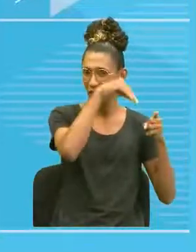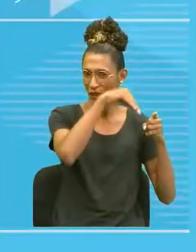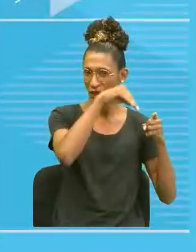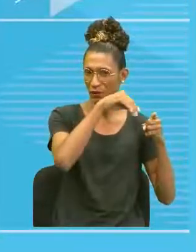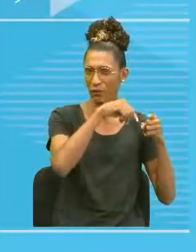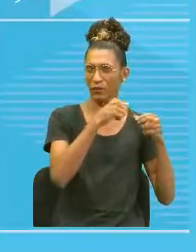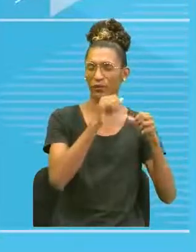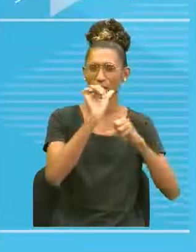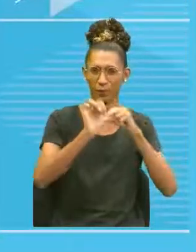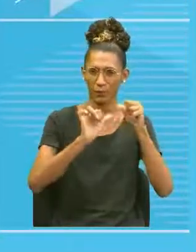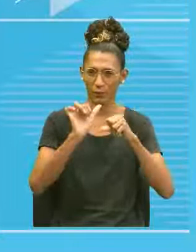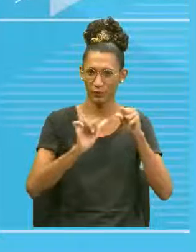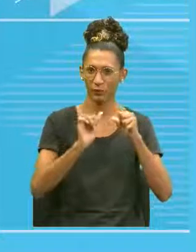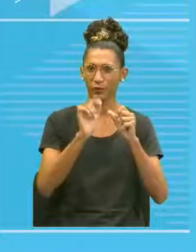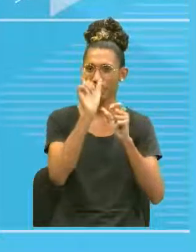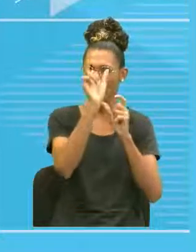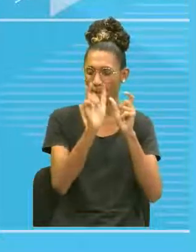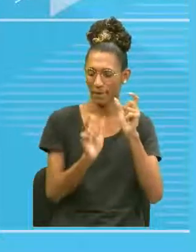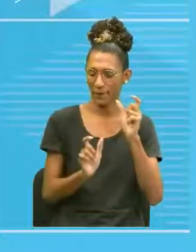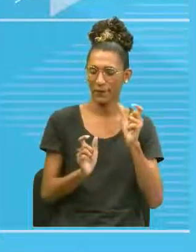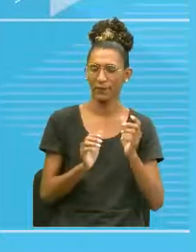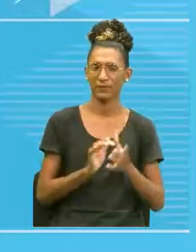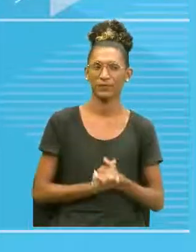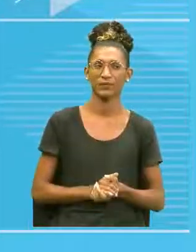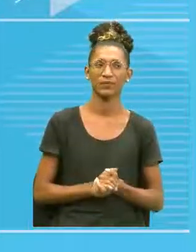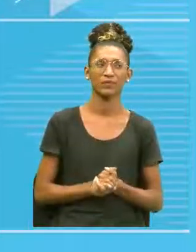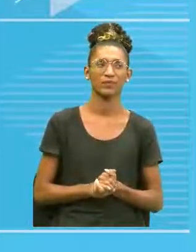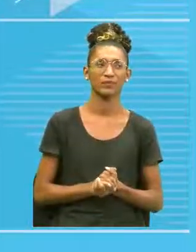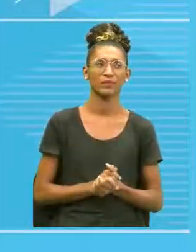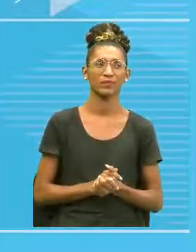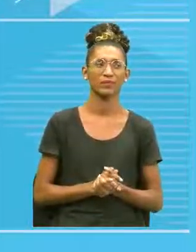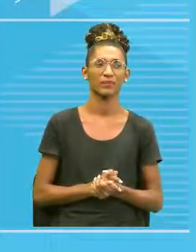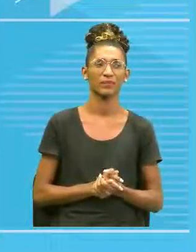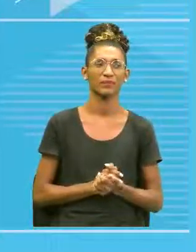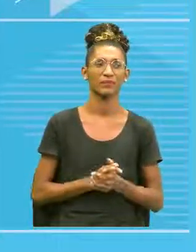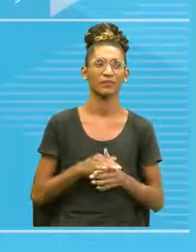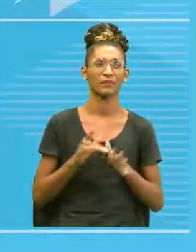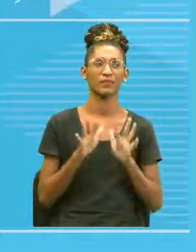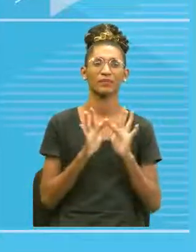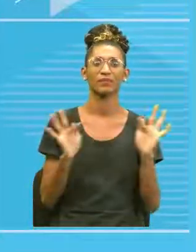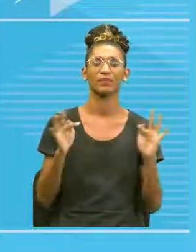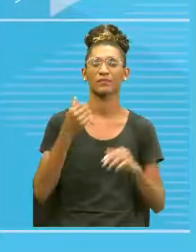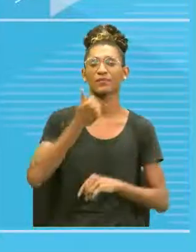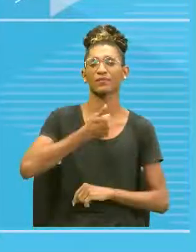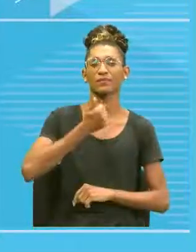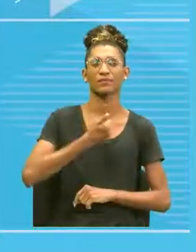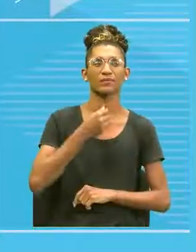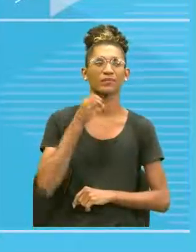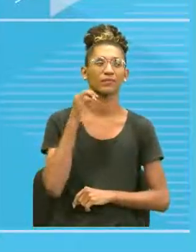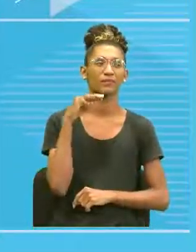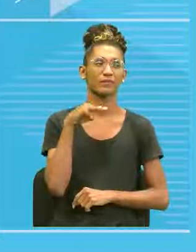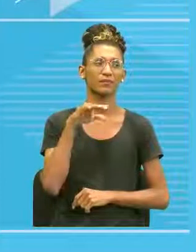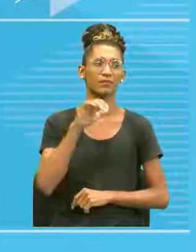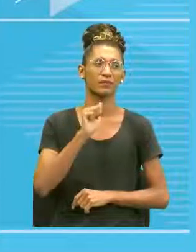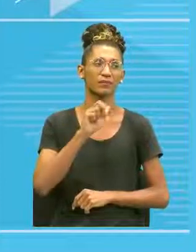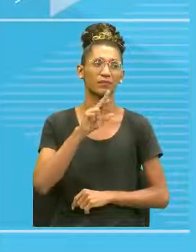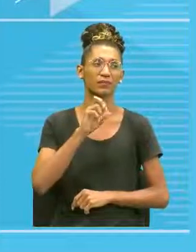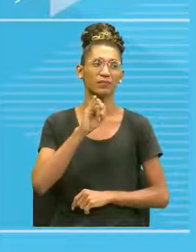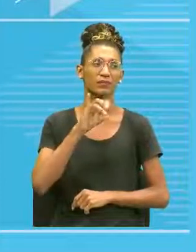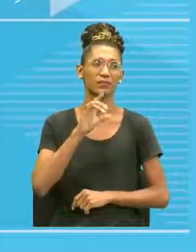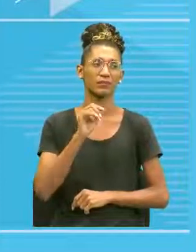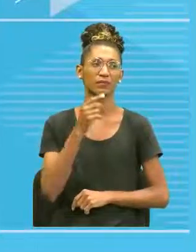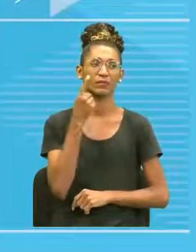que você já acabou você acabou de conhecer frase um Mário já